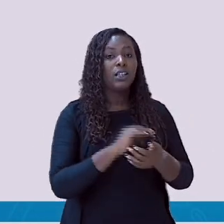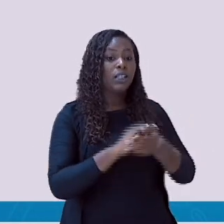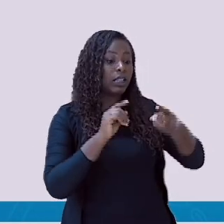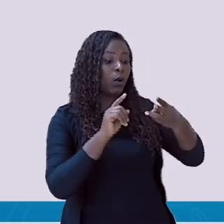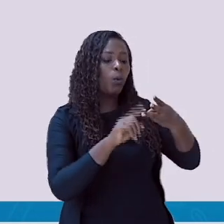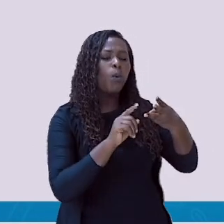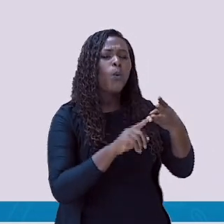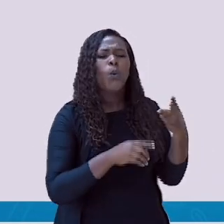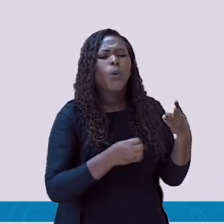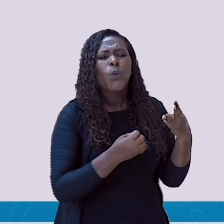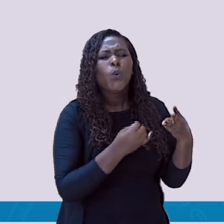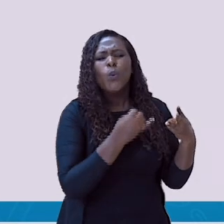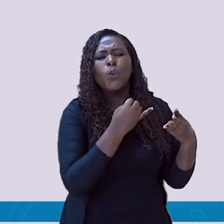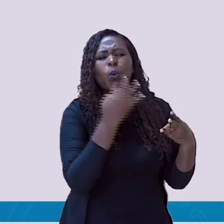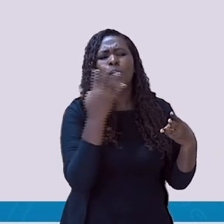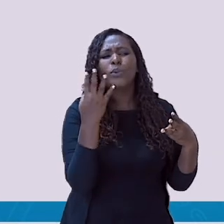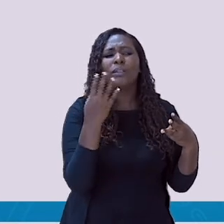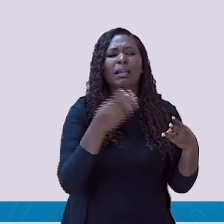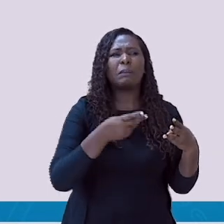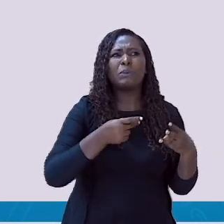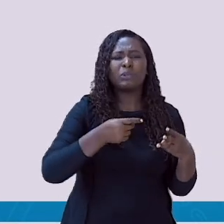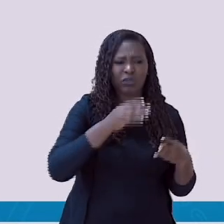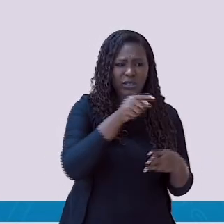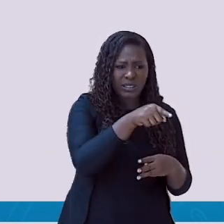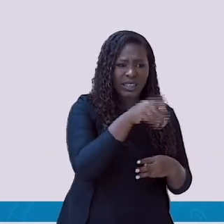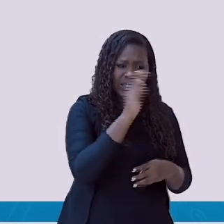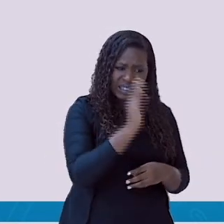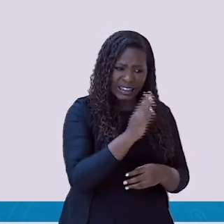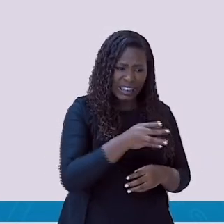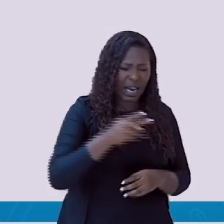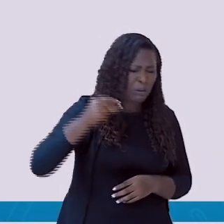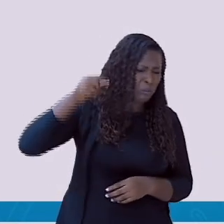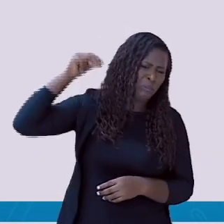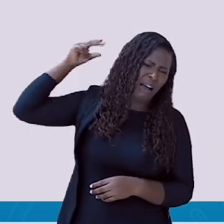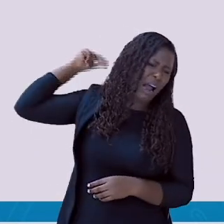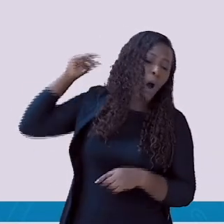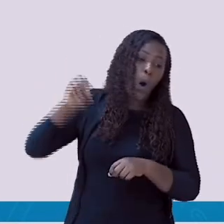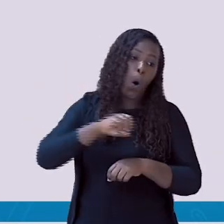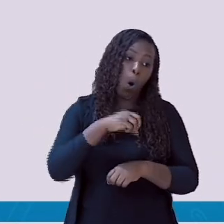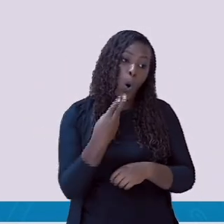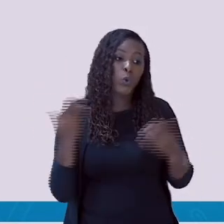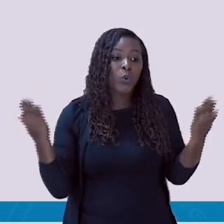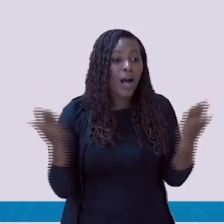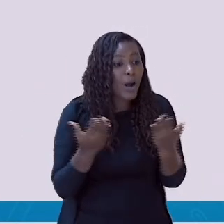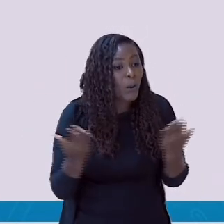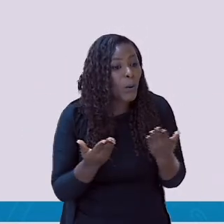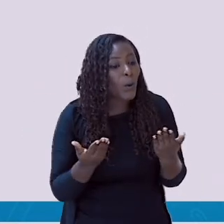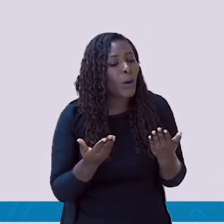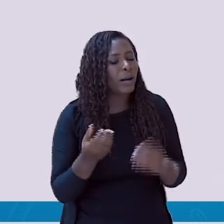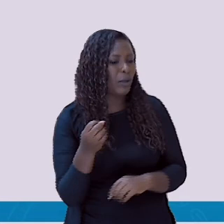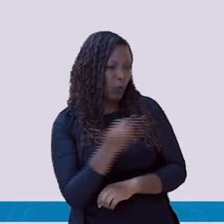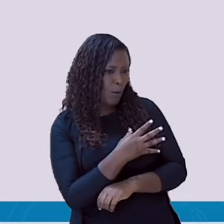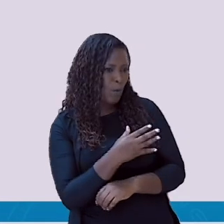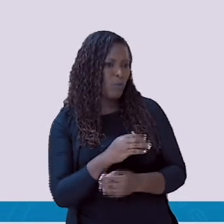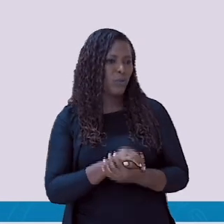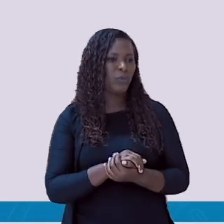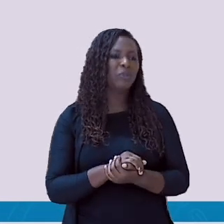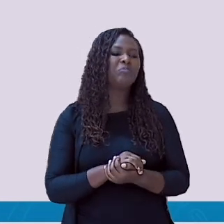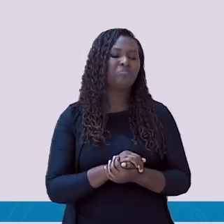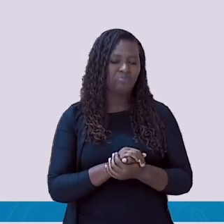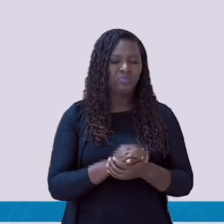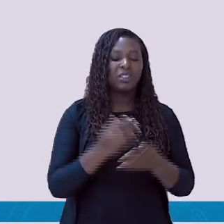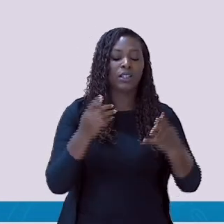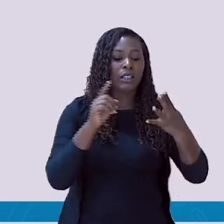função? Como é trabalhar nessa função? Ela gosta ou não? É do agrado dela ou não? Em quais são os